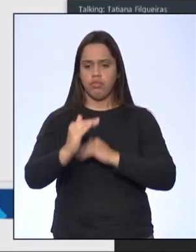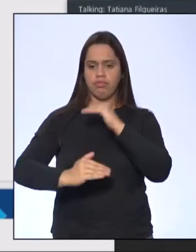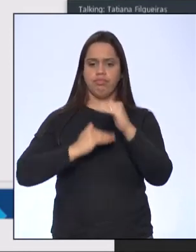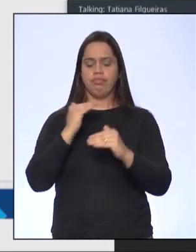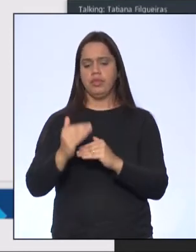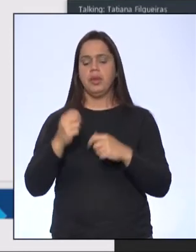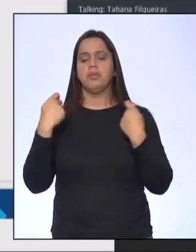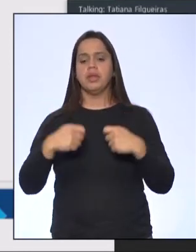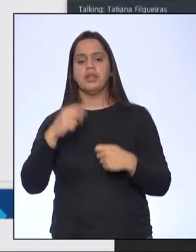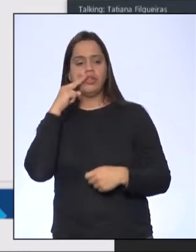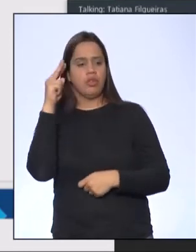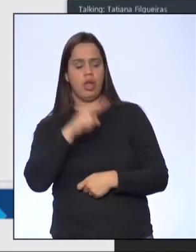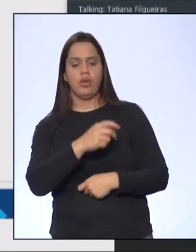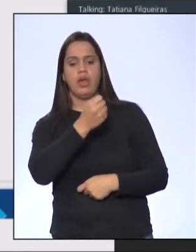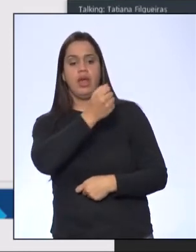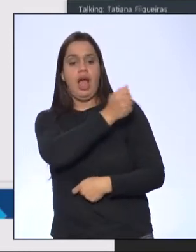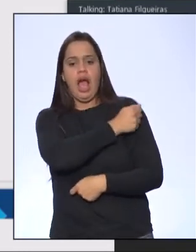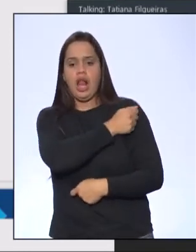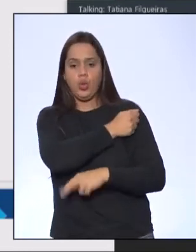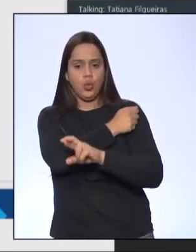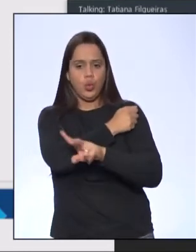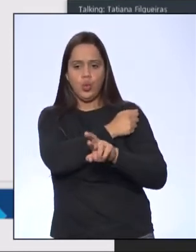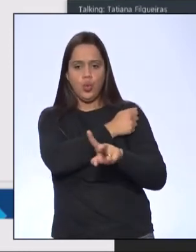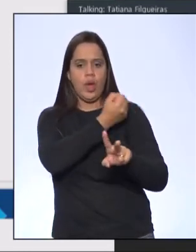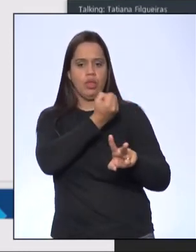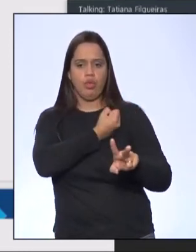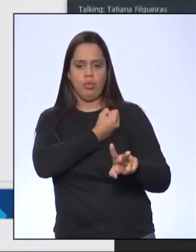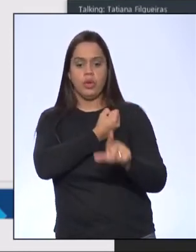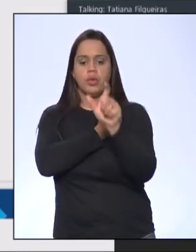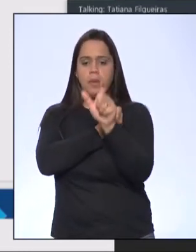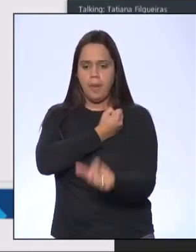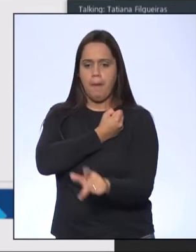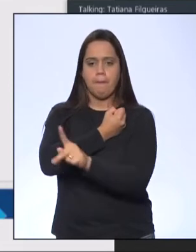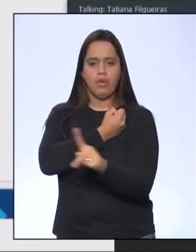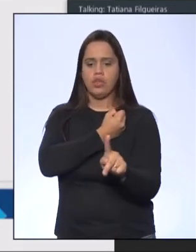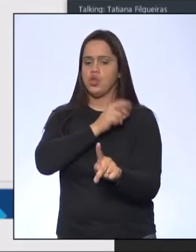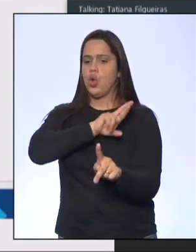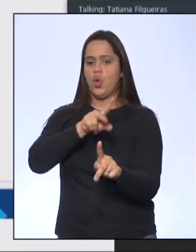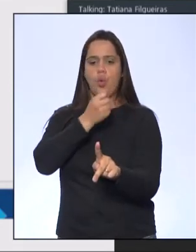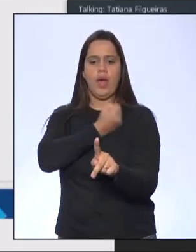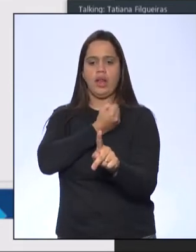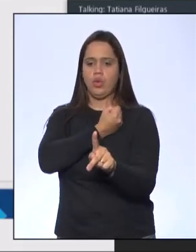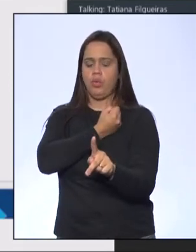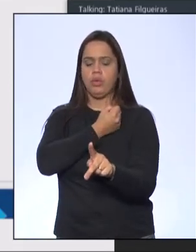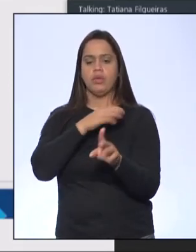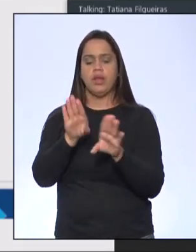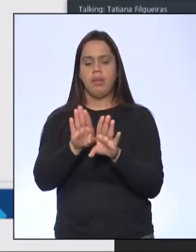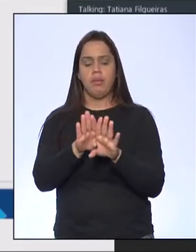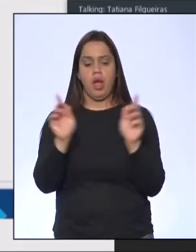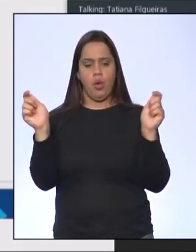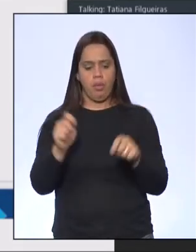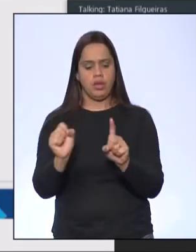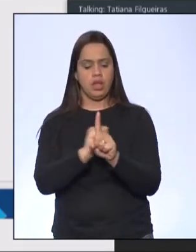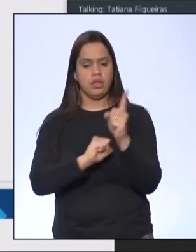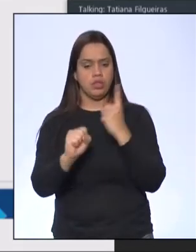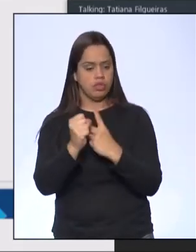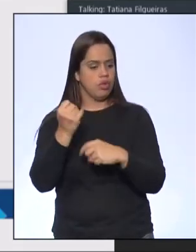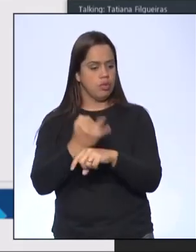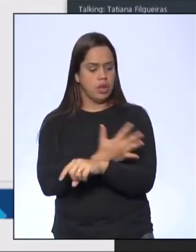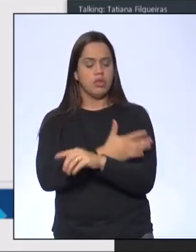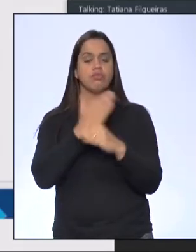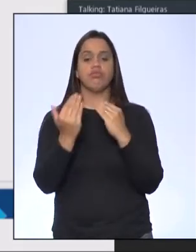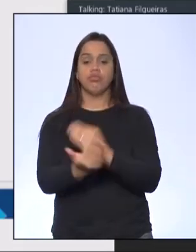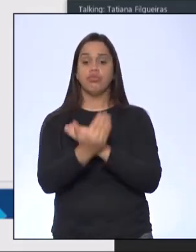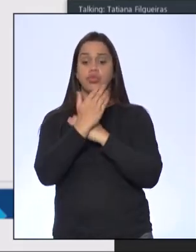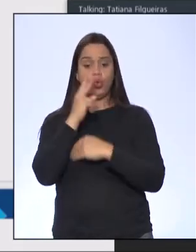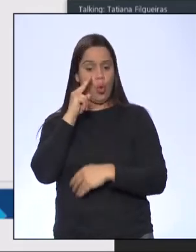Alunos não são números, professores não são números. As competências socioemocionais nos ajudam a olhar para essas